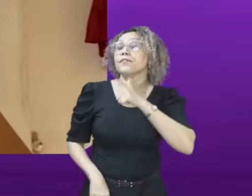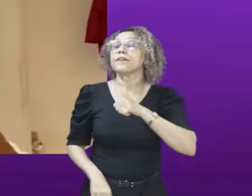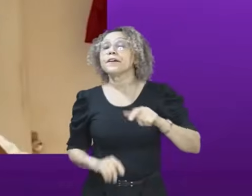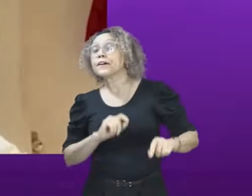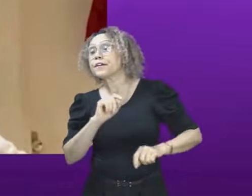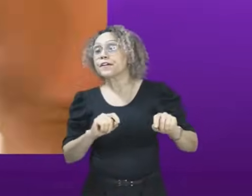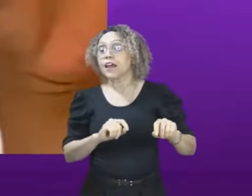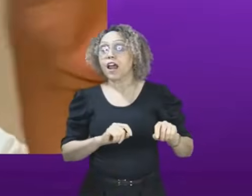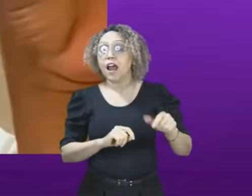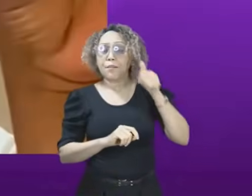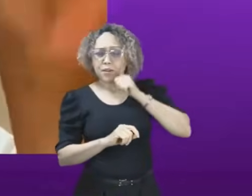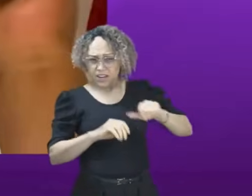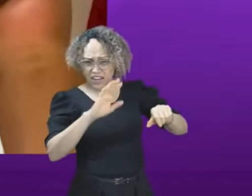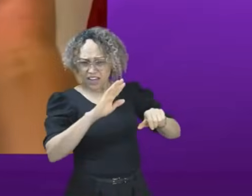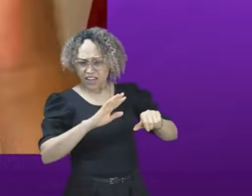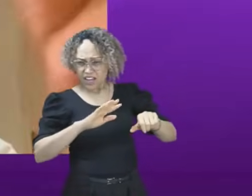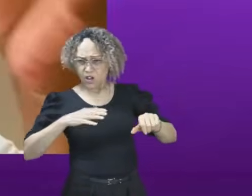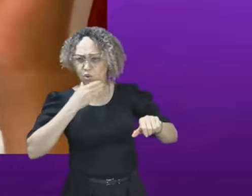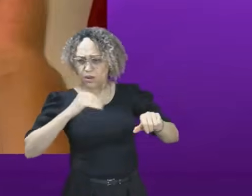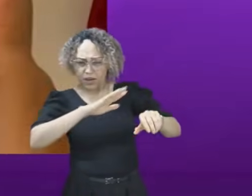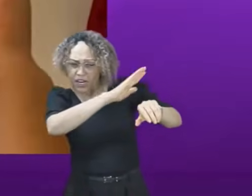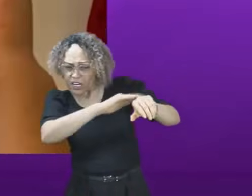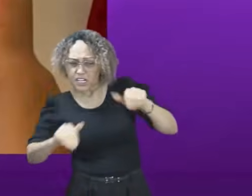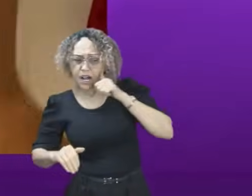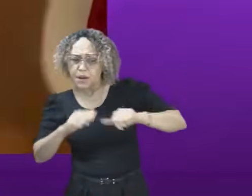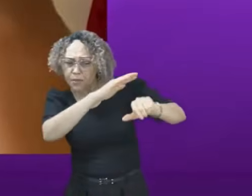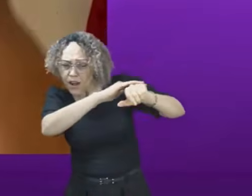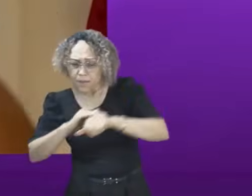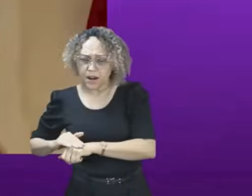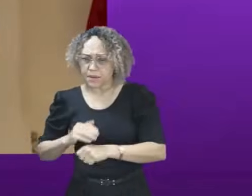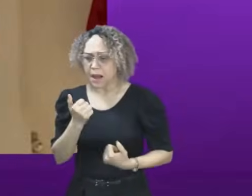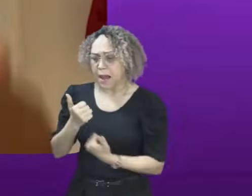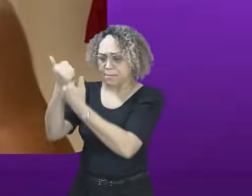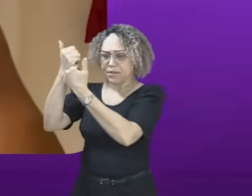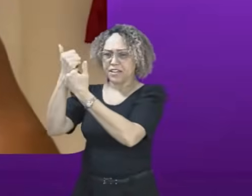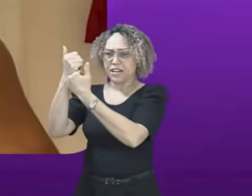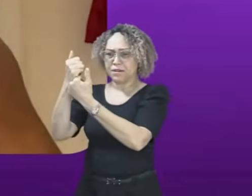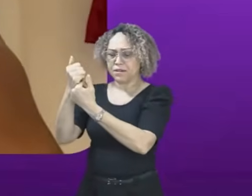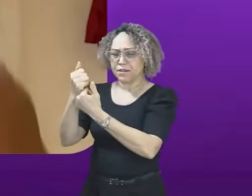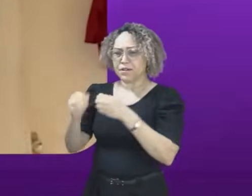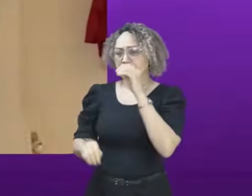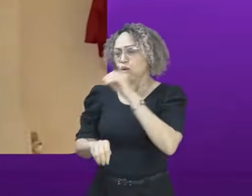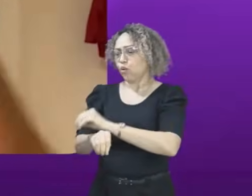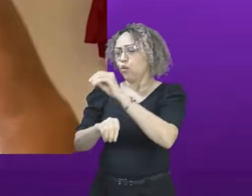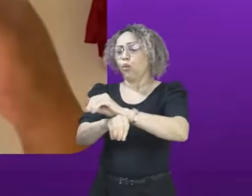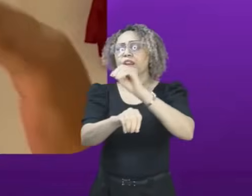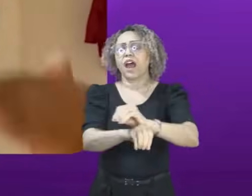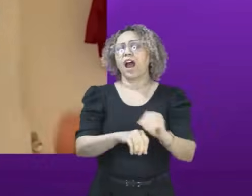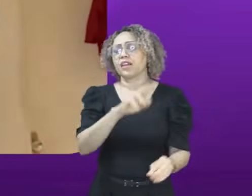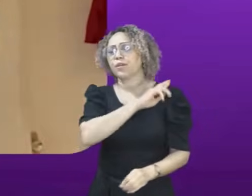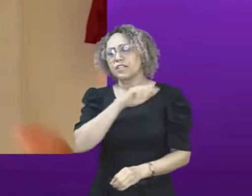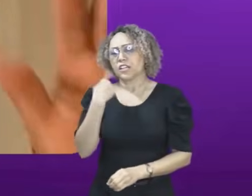chamadas para apoiar, para cuidar, né? Cai sempre sobre nós a responsabilidade do cuidado,